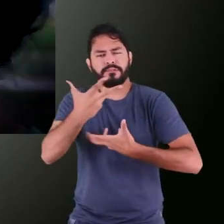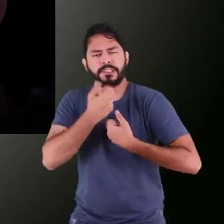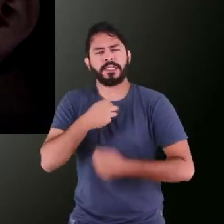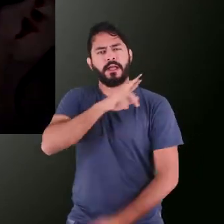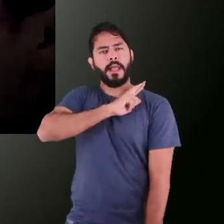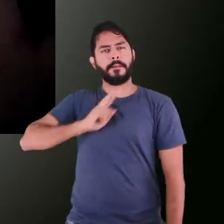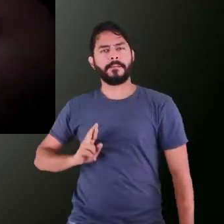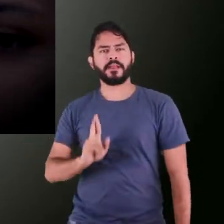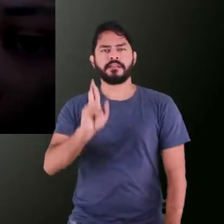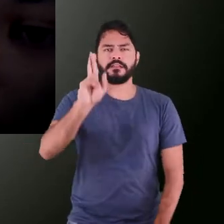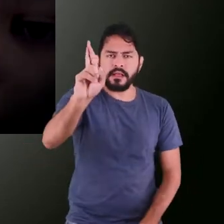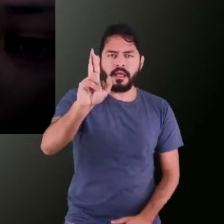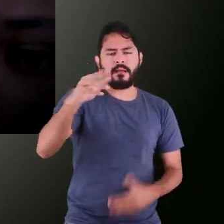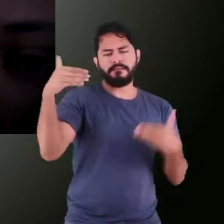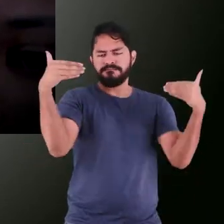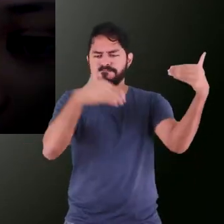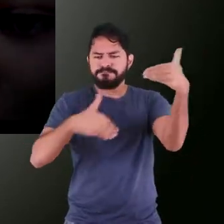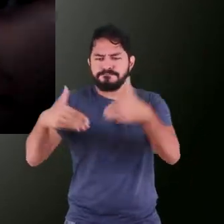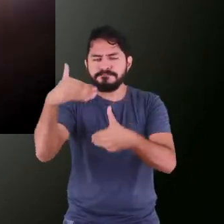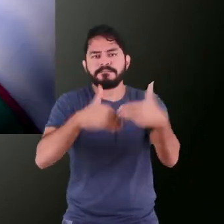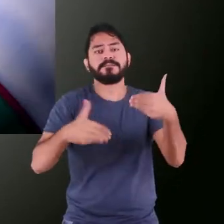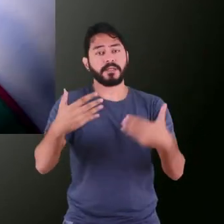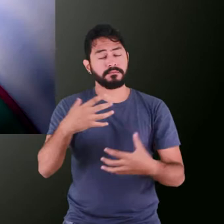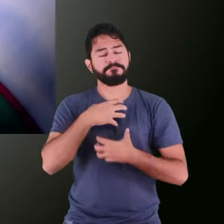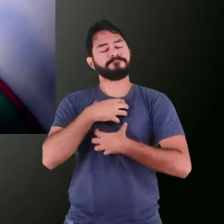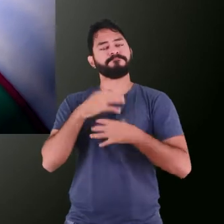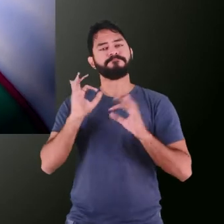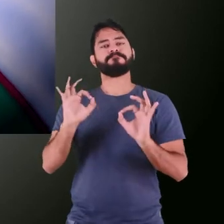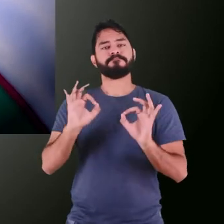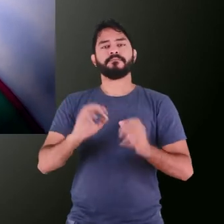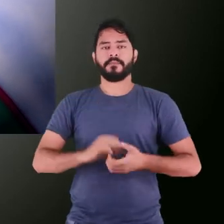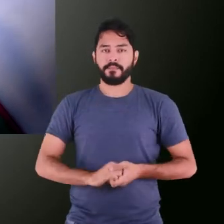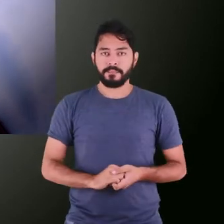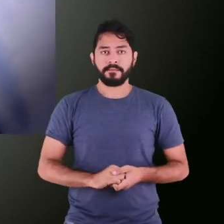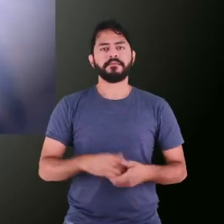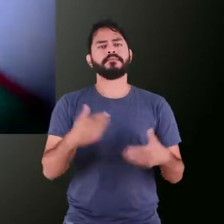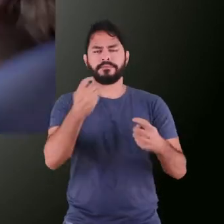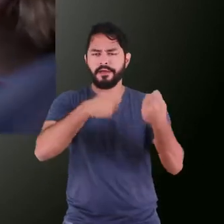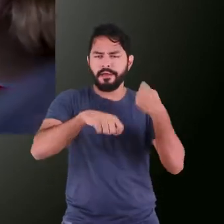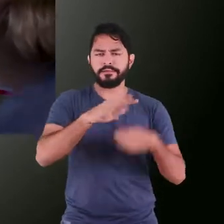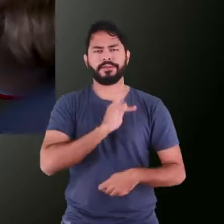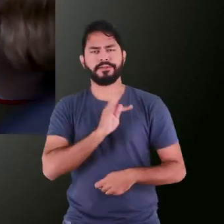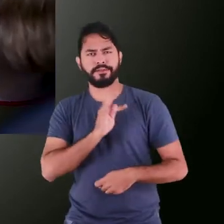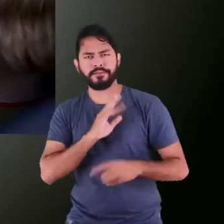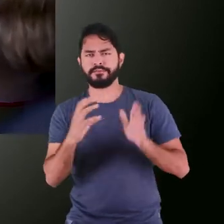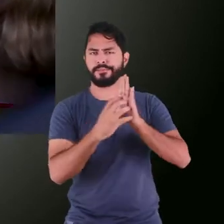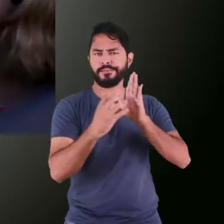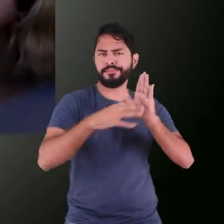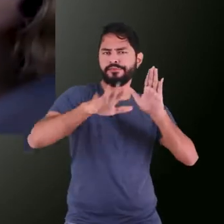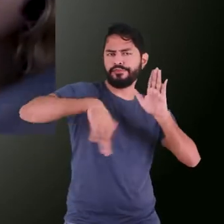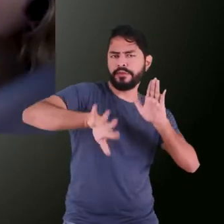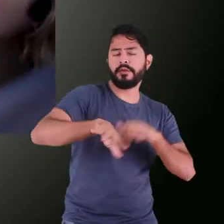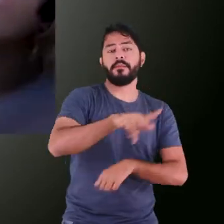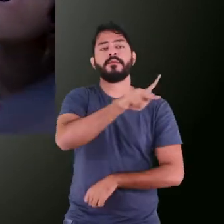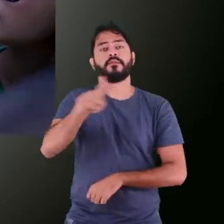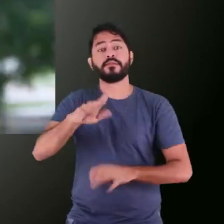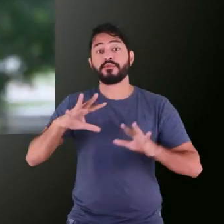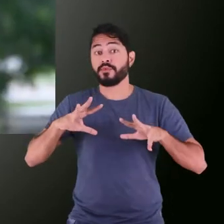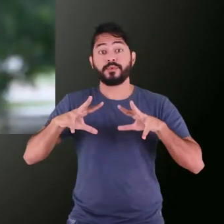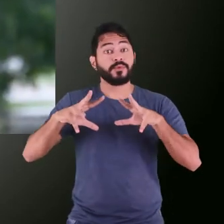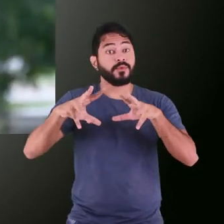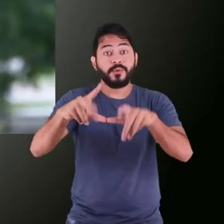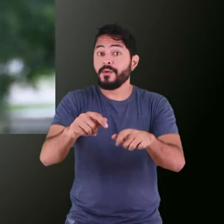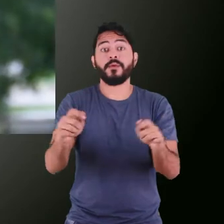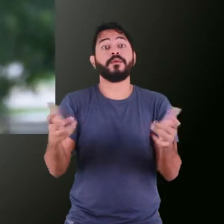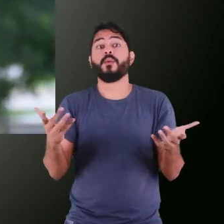mais fortalecida, acolhida, se sente representada, se sente participante. Desde os técnicos administrativos, servidores